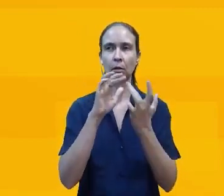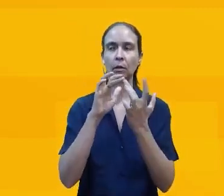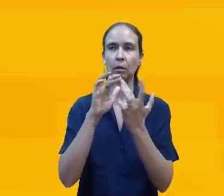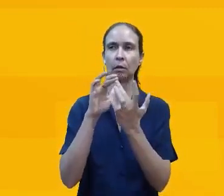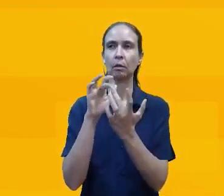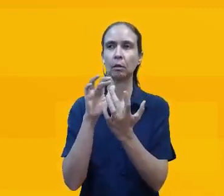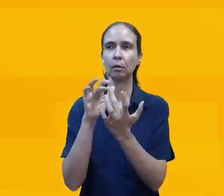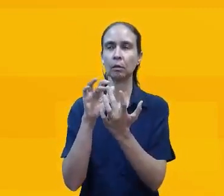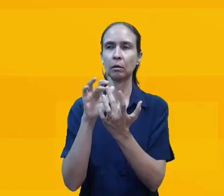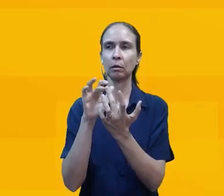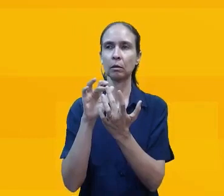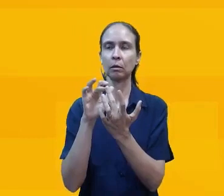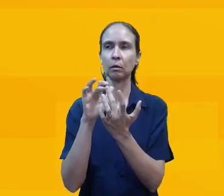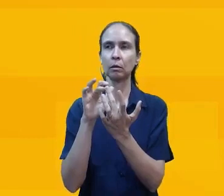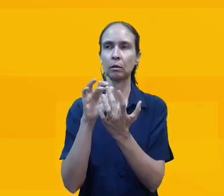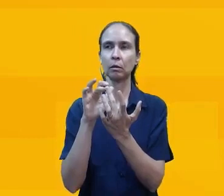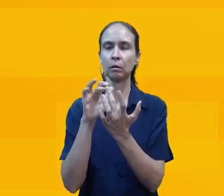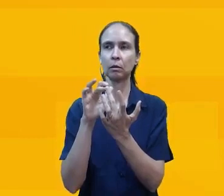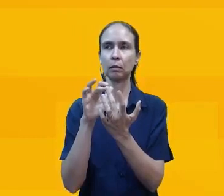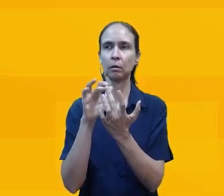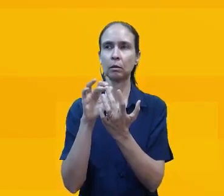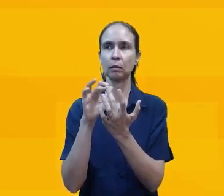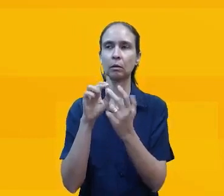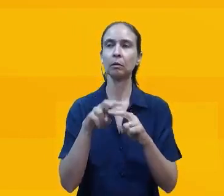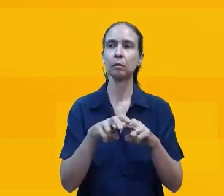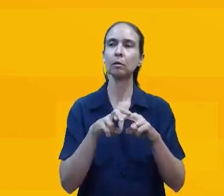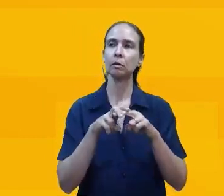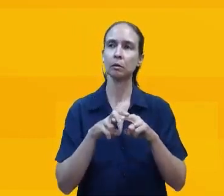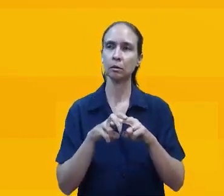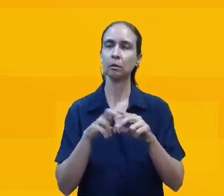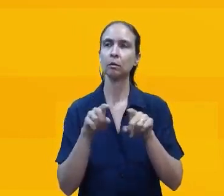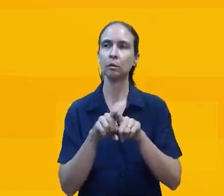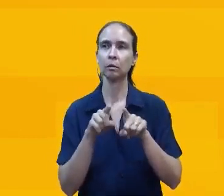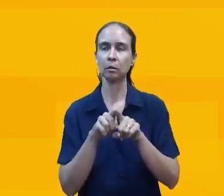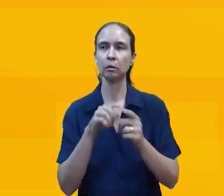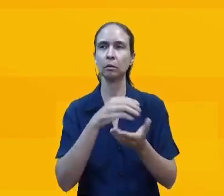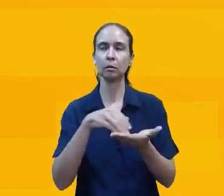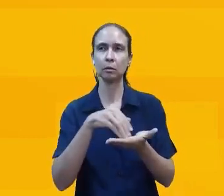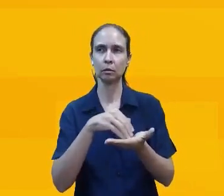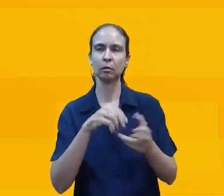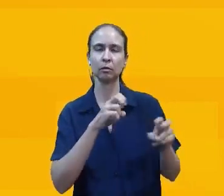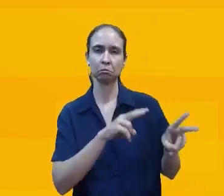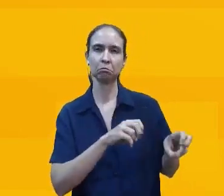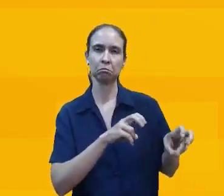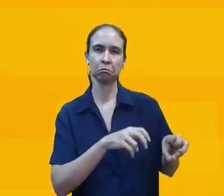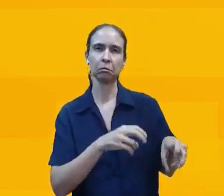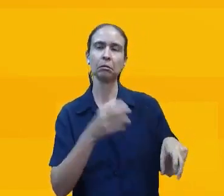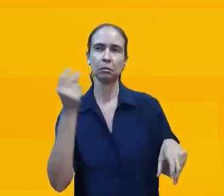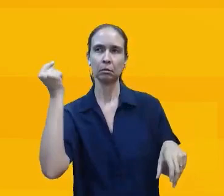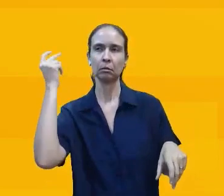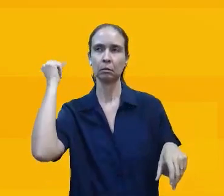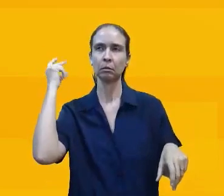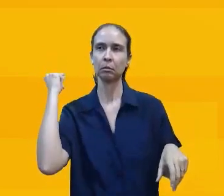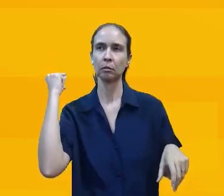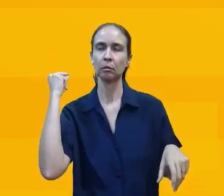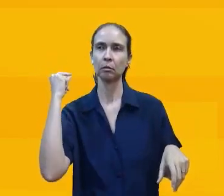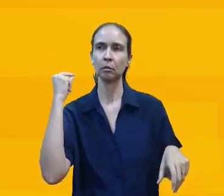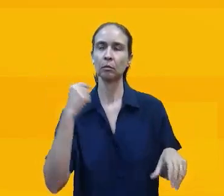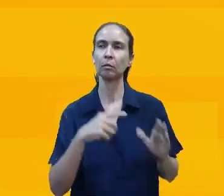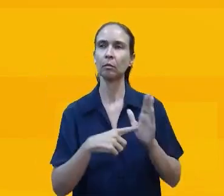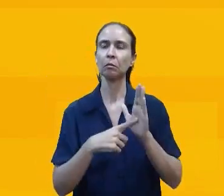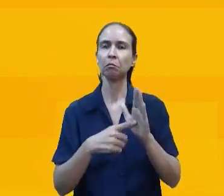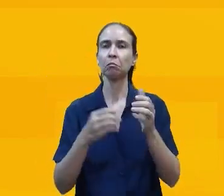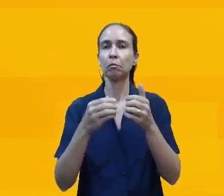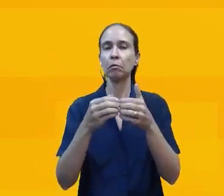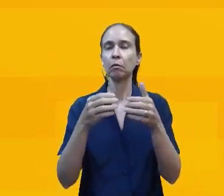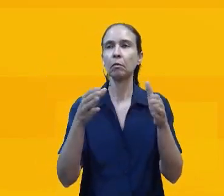aí, e através do secretário da Agricultura da época, ele nos colocou abriu as